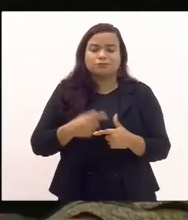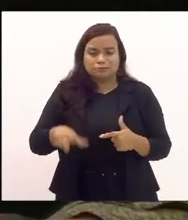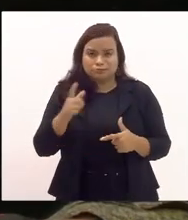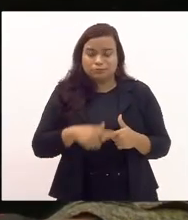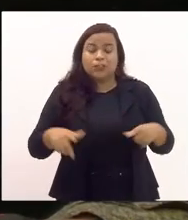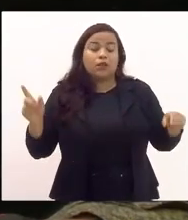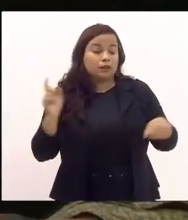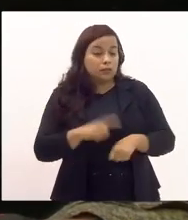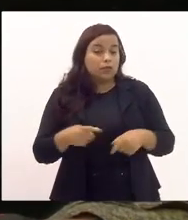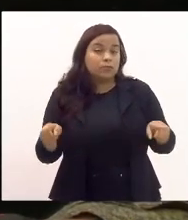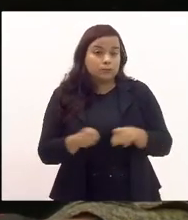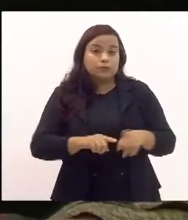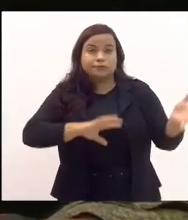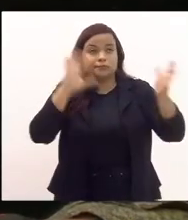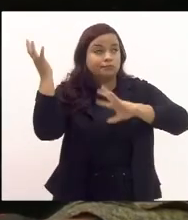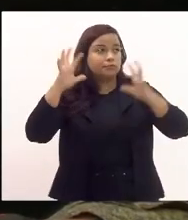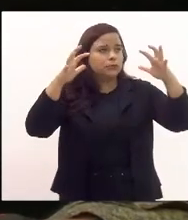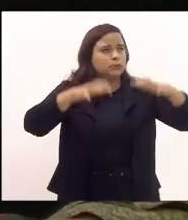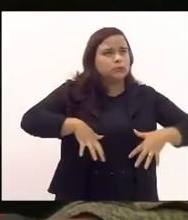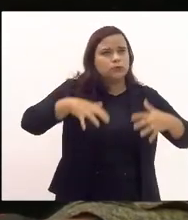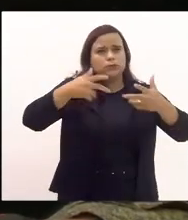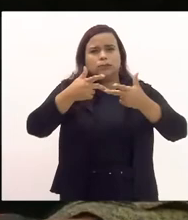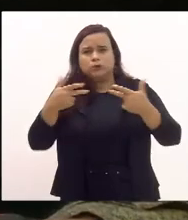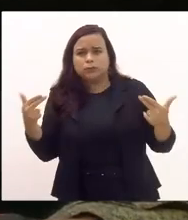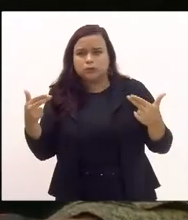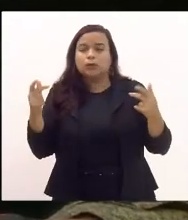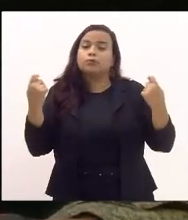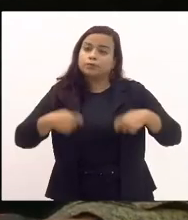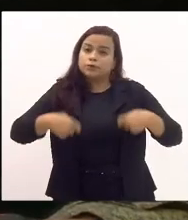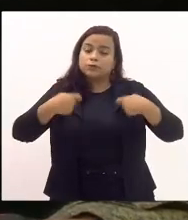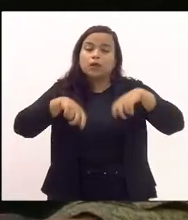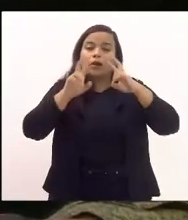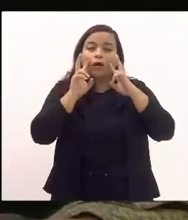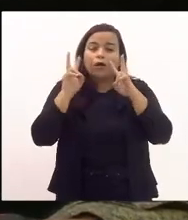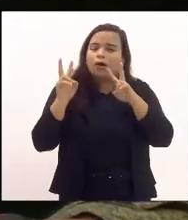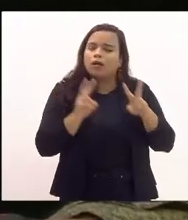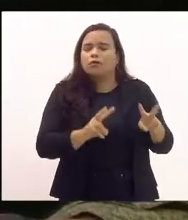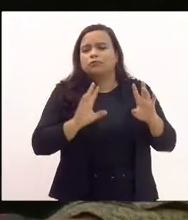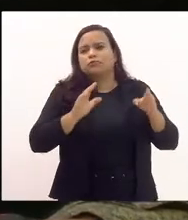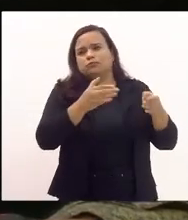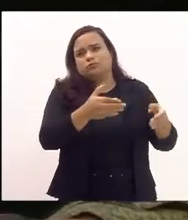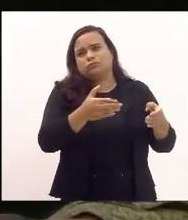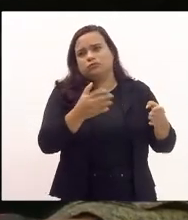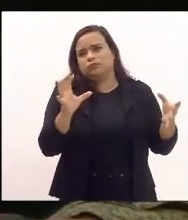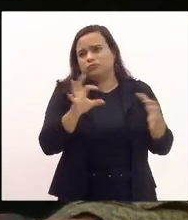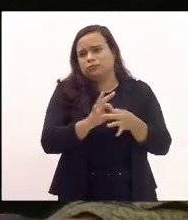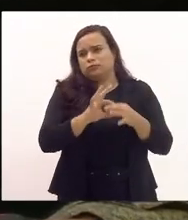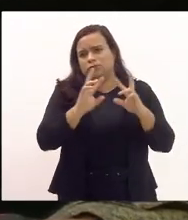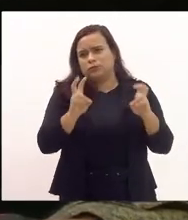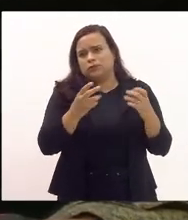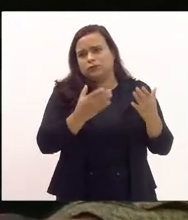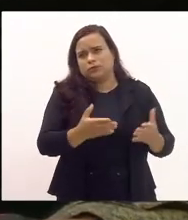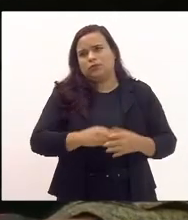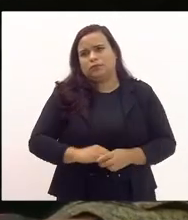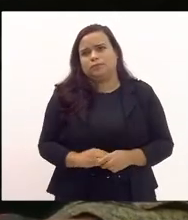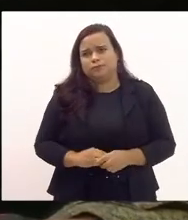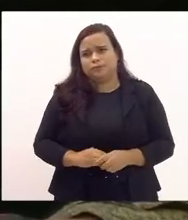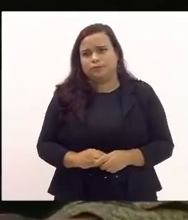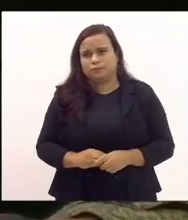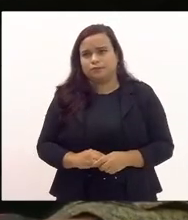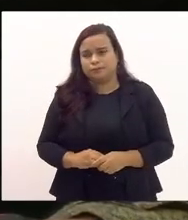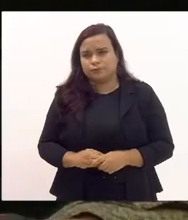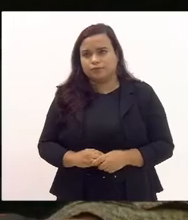tempos de colapso ambiental a gente precisa olhar para esse tema ele não está dissociado da nossa realidade